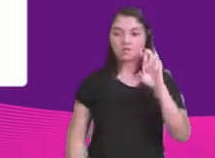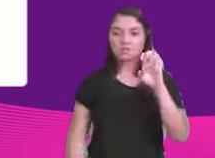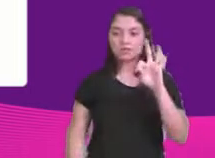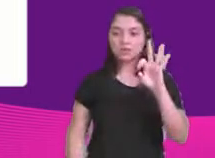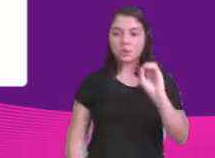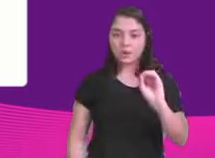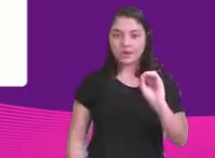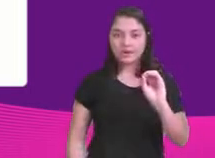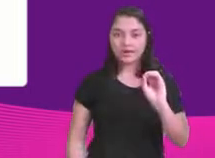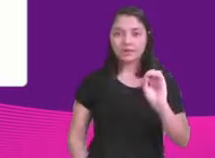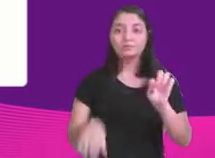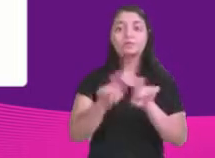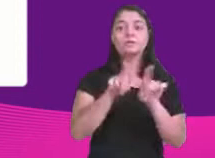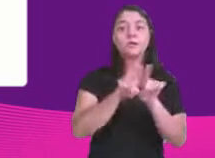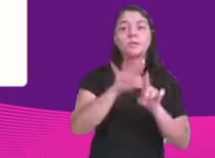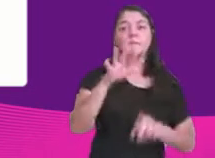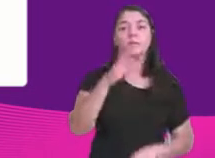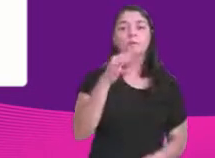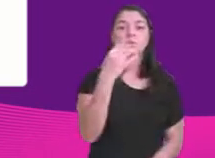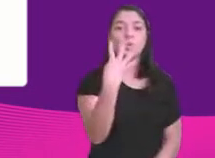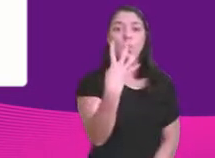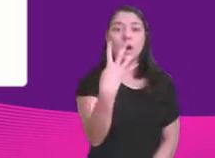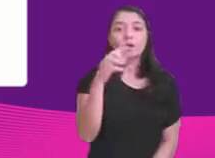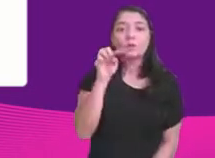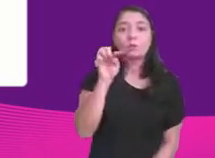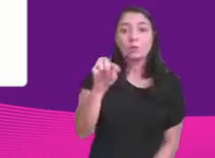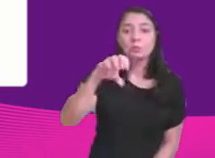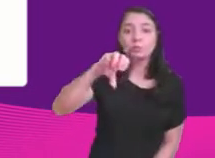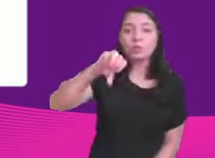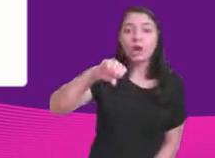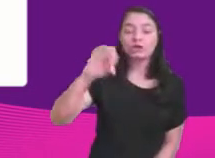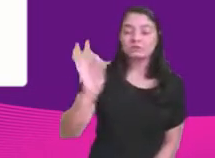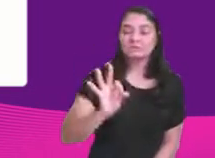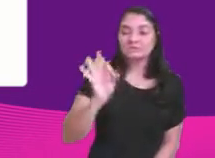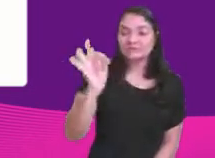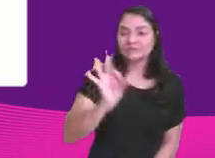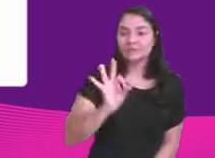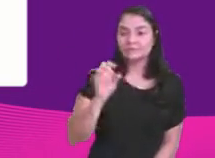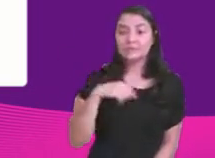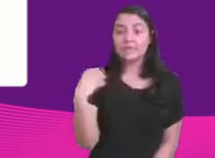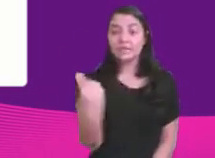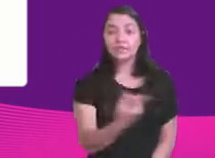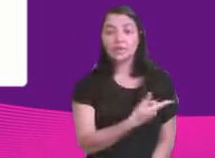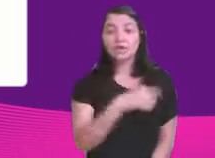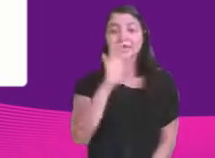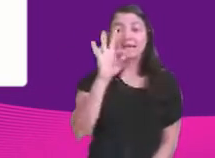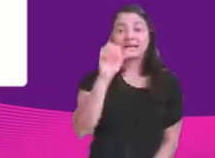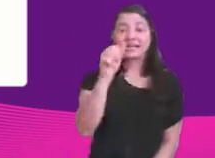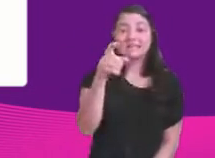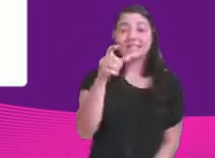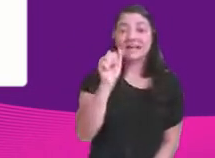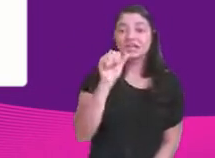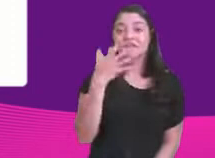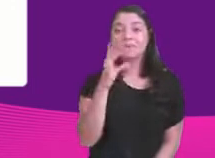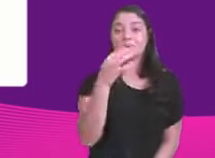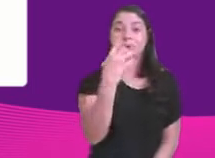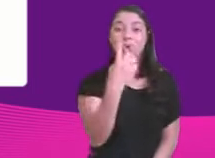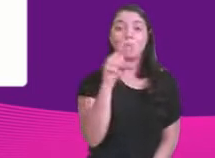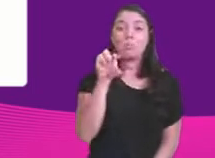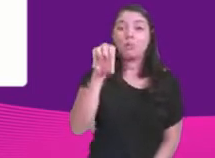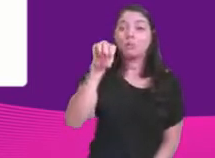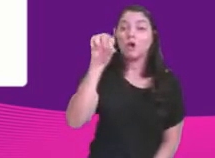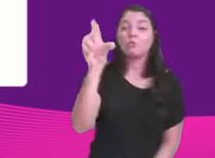pequena, 4,9%, e a nossa taxa de conversão foi exatamente 1,9%, extremamente